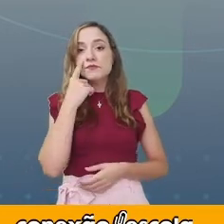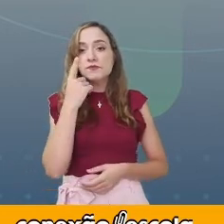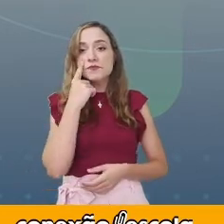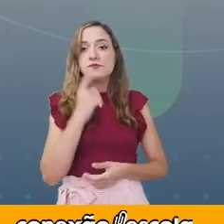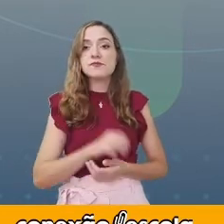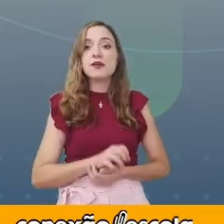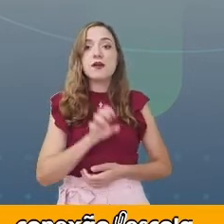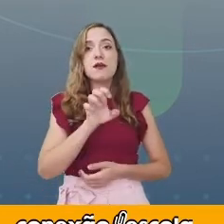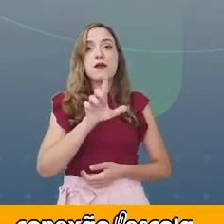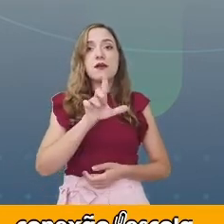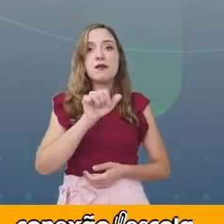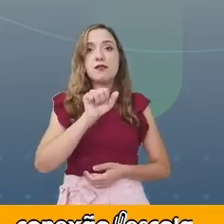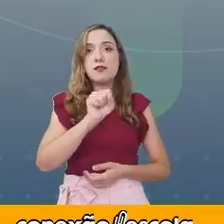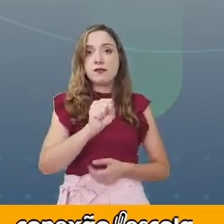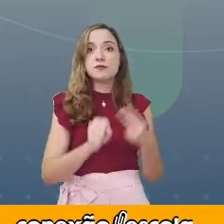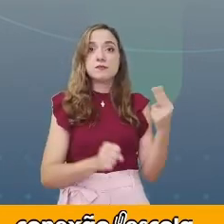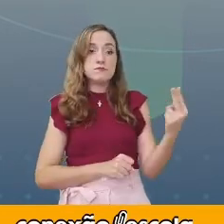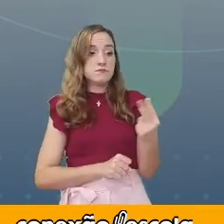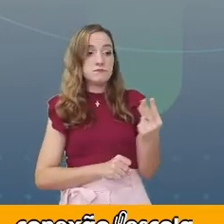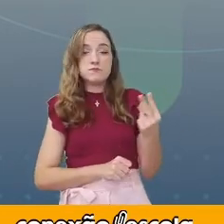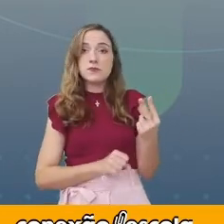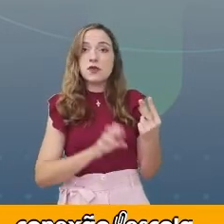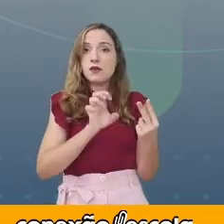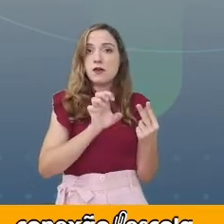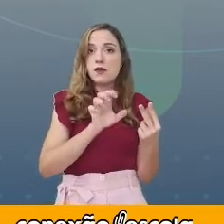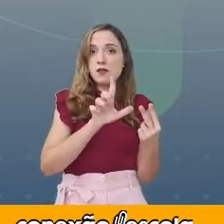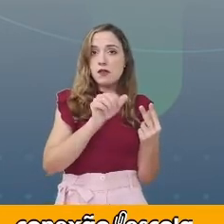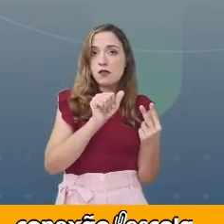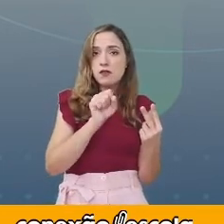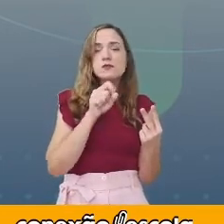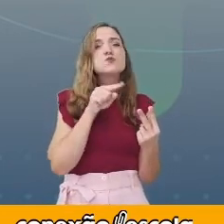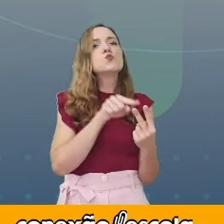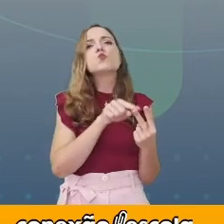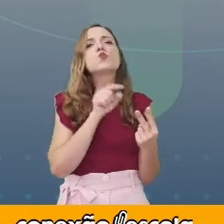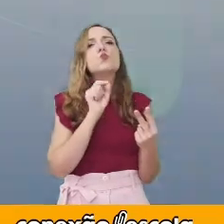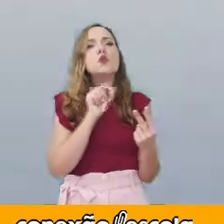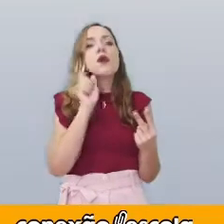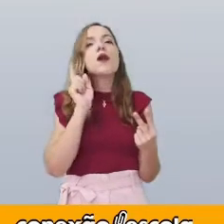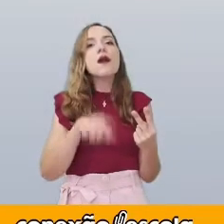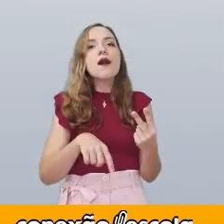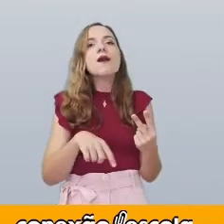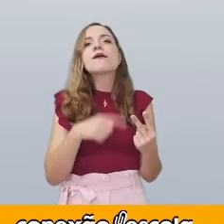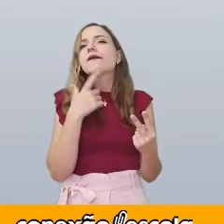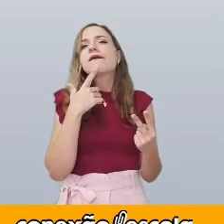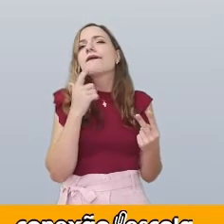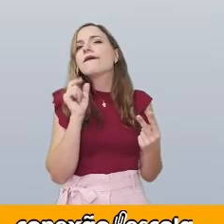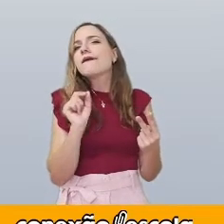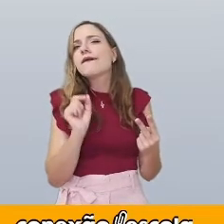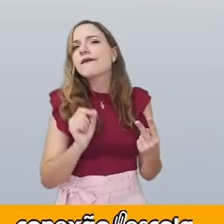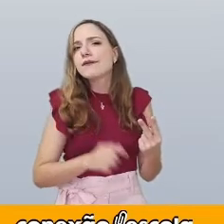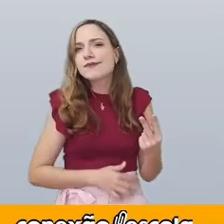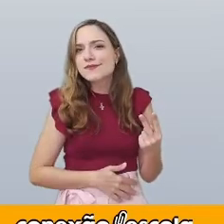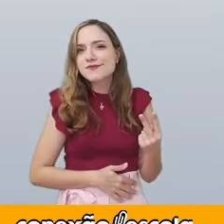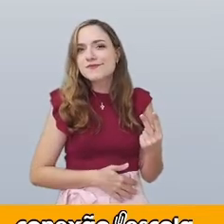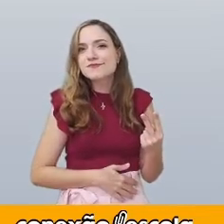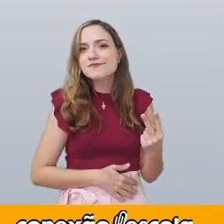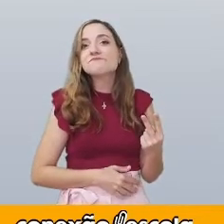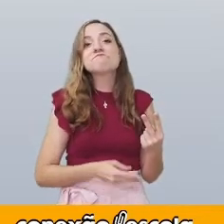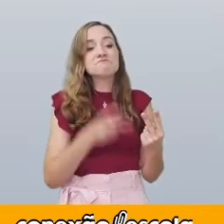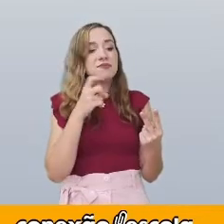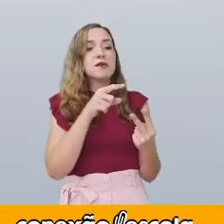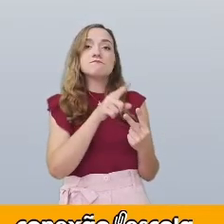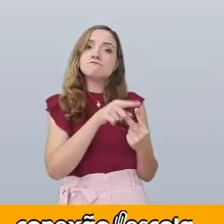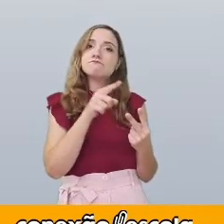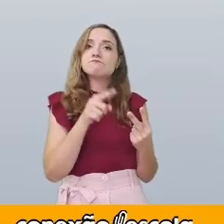Observem aí, elas. O termo elas está se referindo a quem? Com certeza,